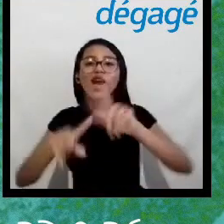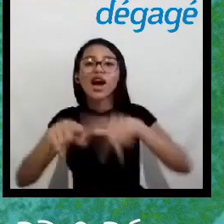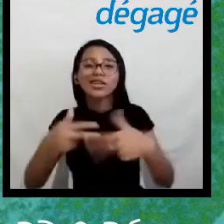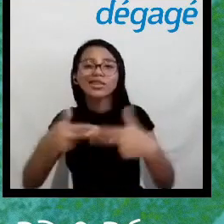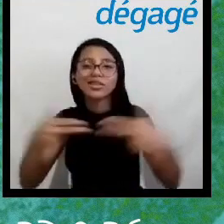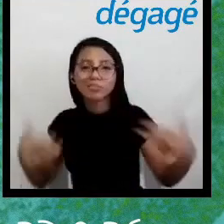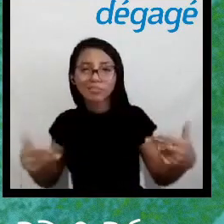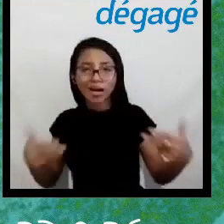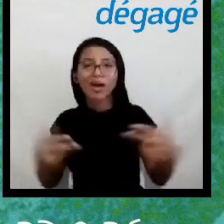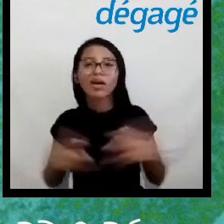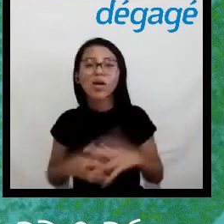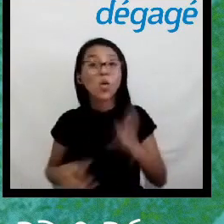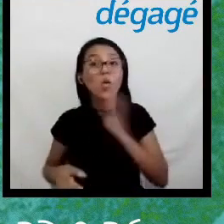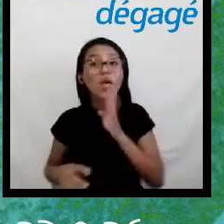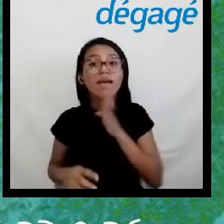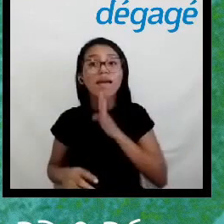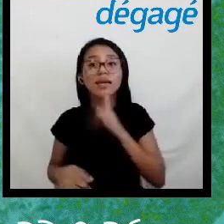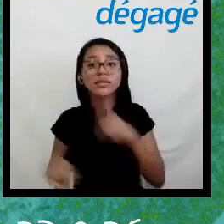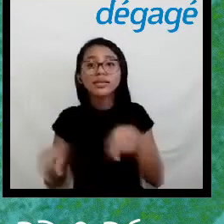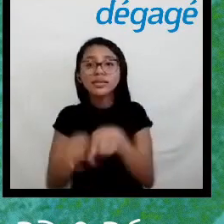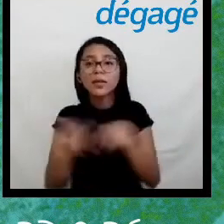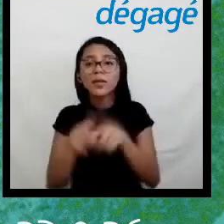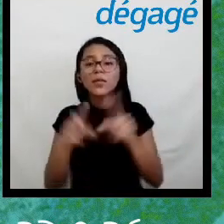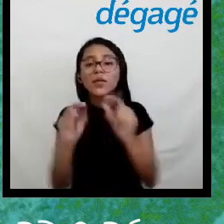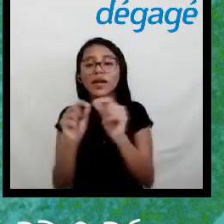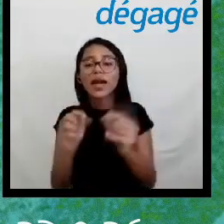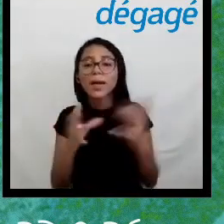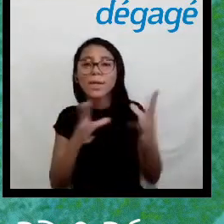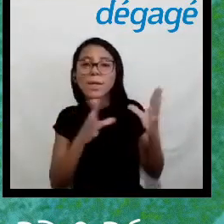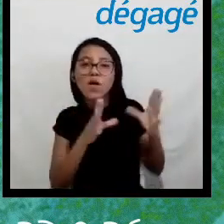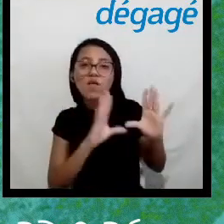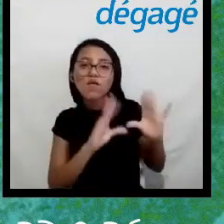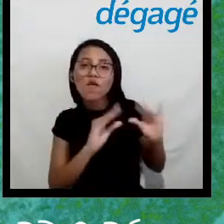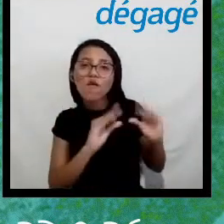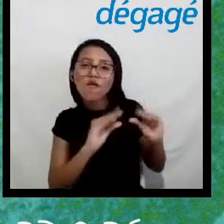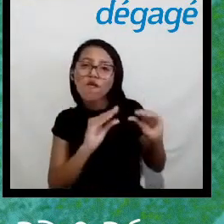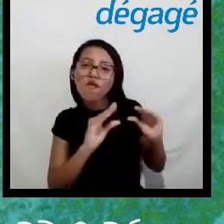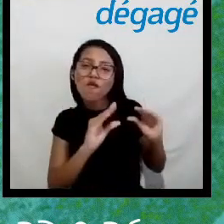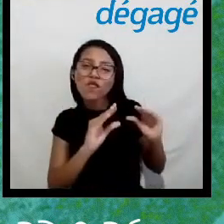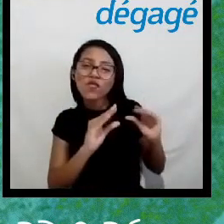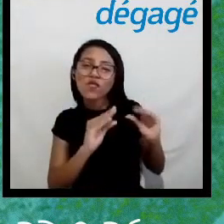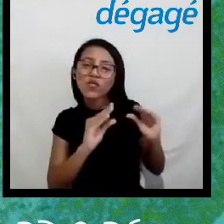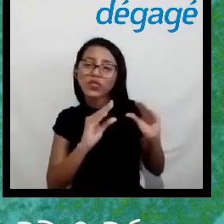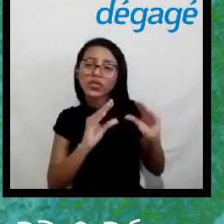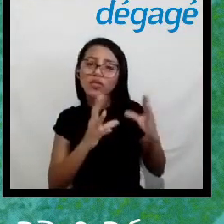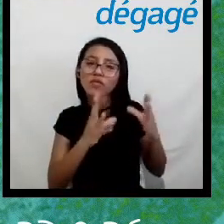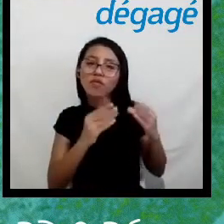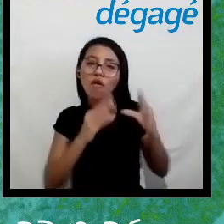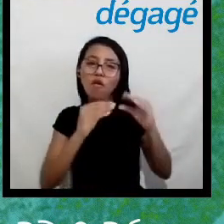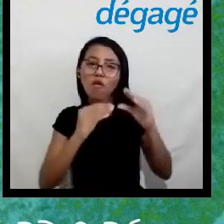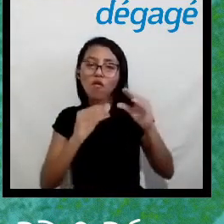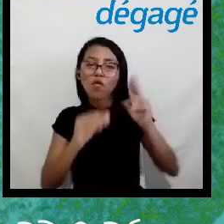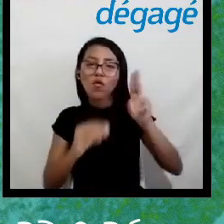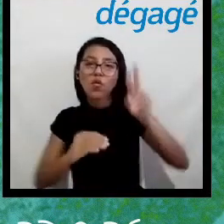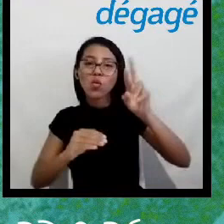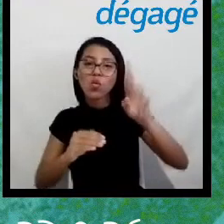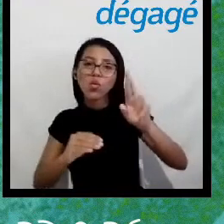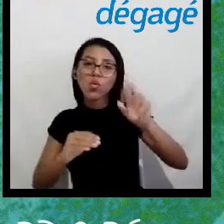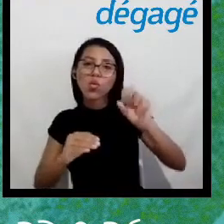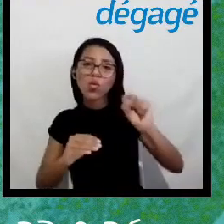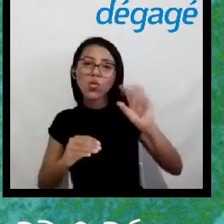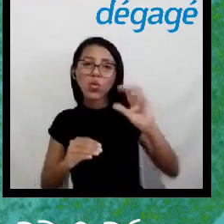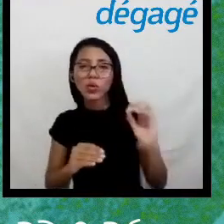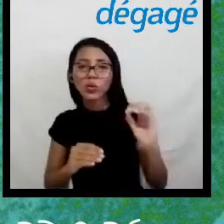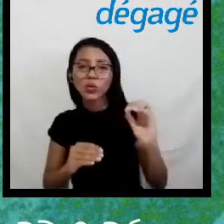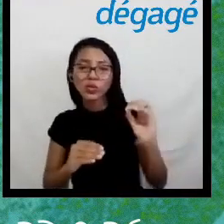a gente usa muito pelúcia também, os fantoches, e esse mundo dos animais também,